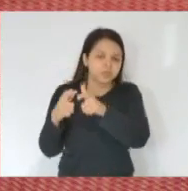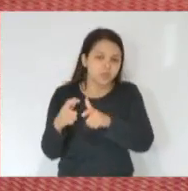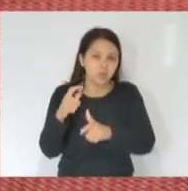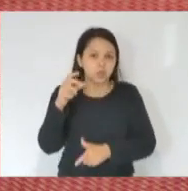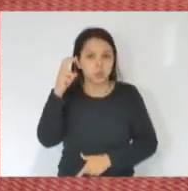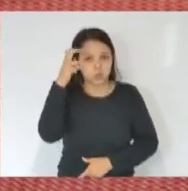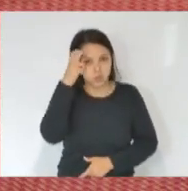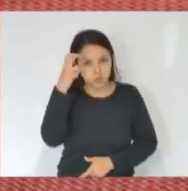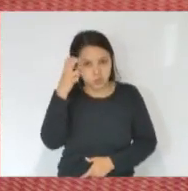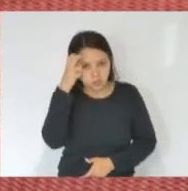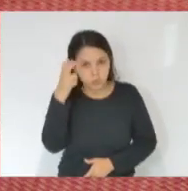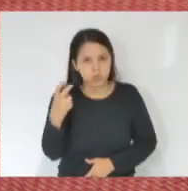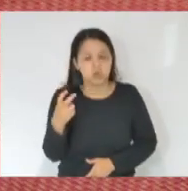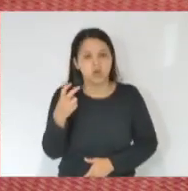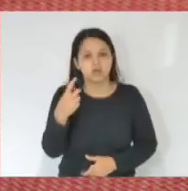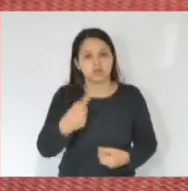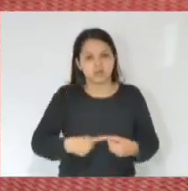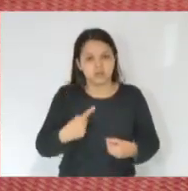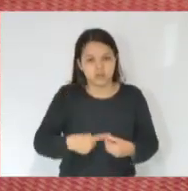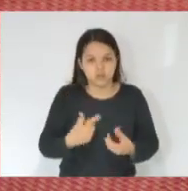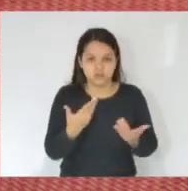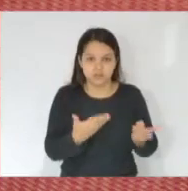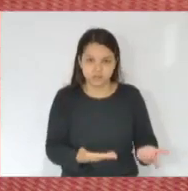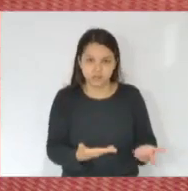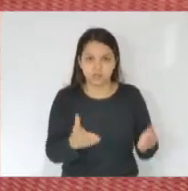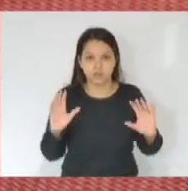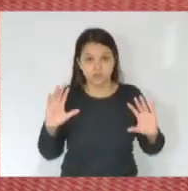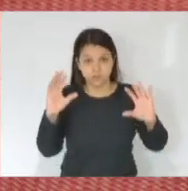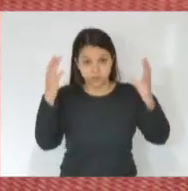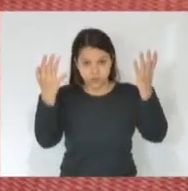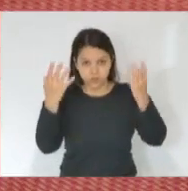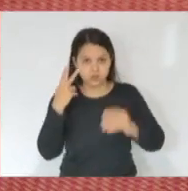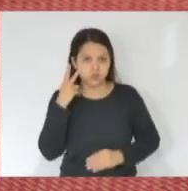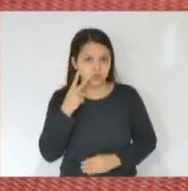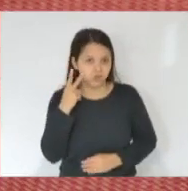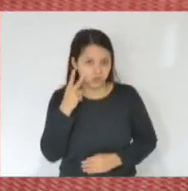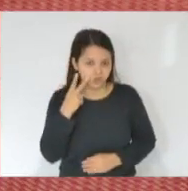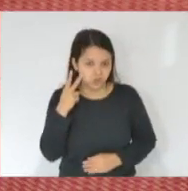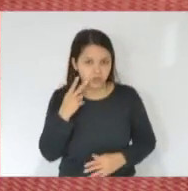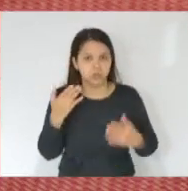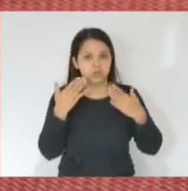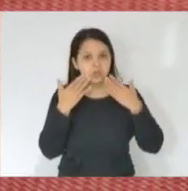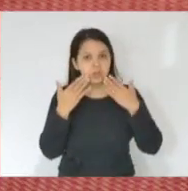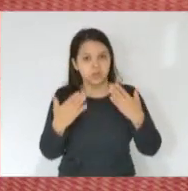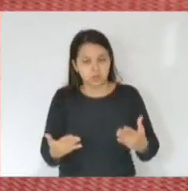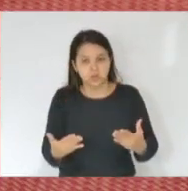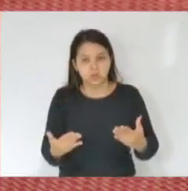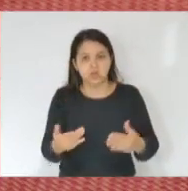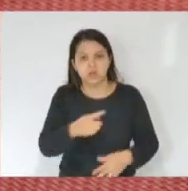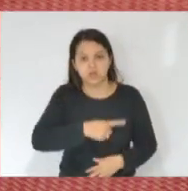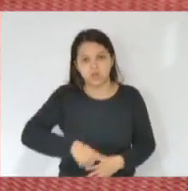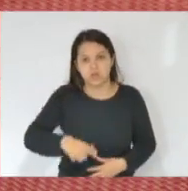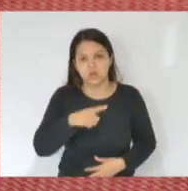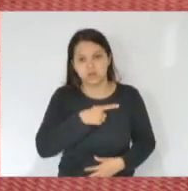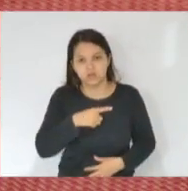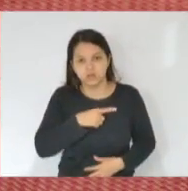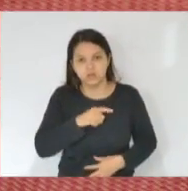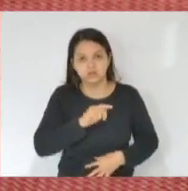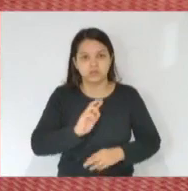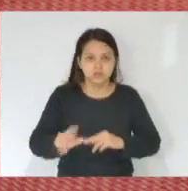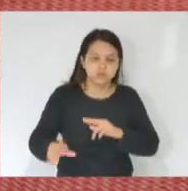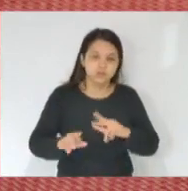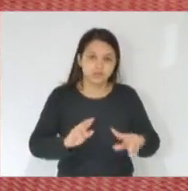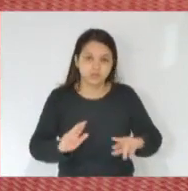da cidade de Uruçanga. E a Festa do Vinho é um expoente disso, né? Onde nós teremos uma série de atividades